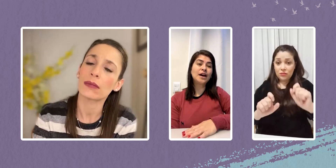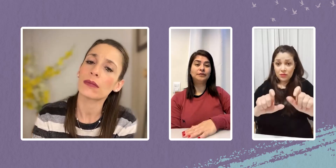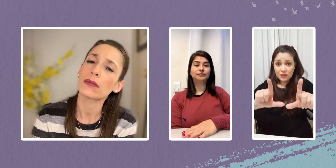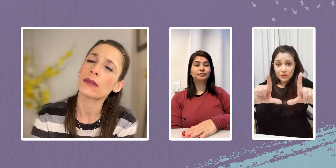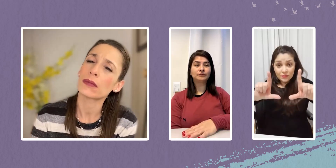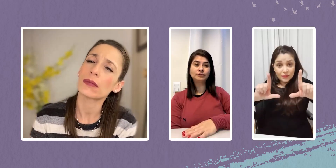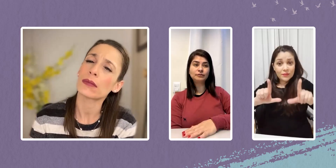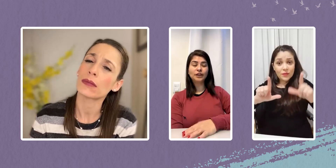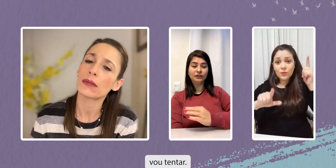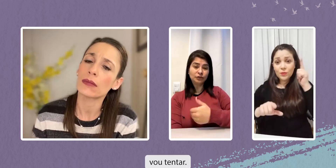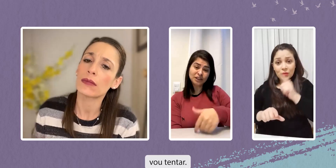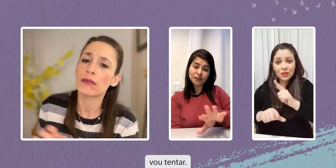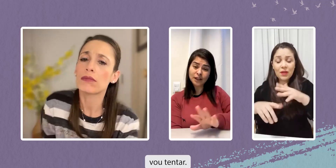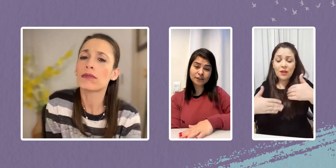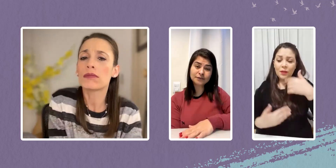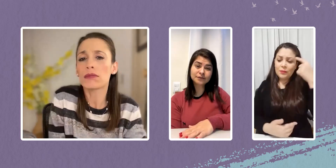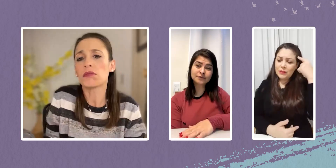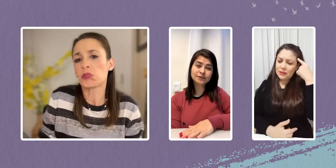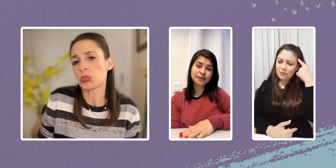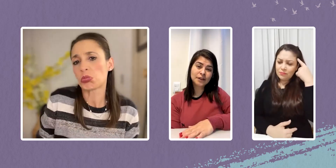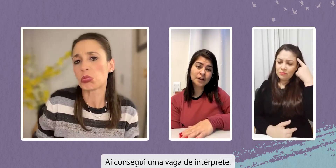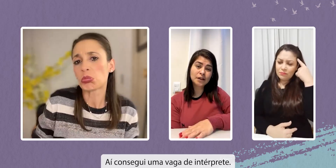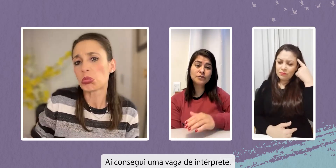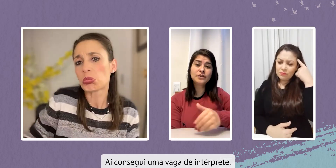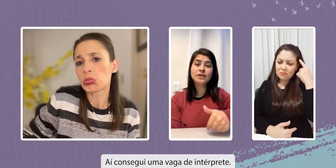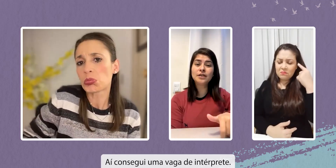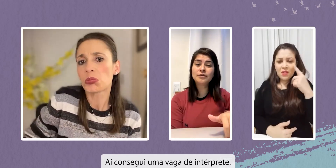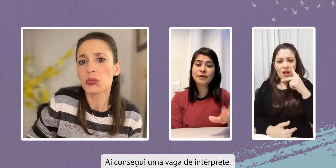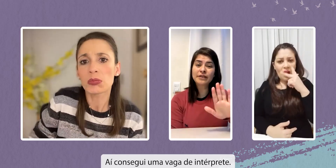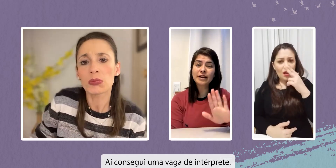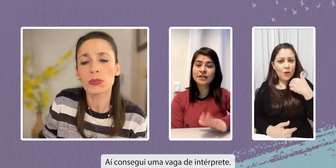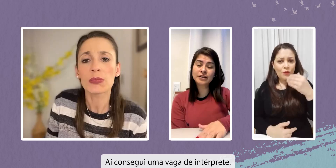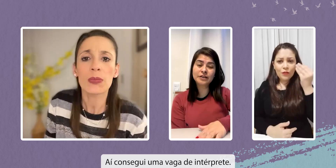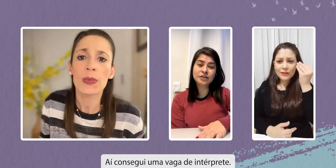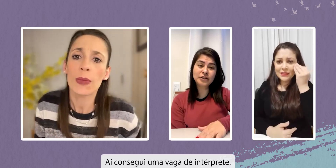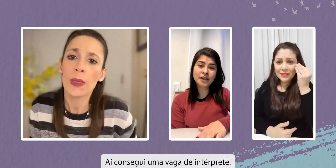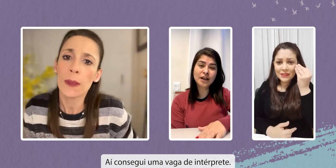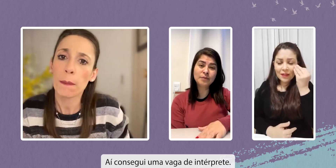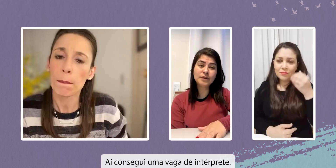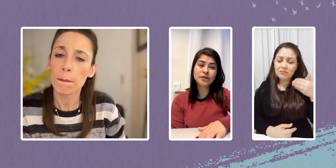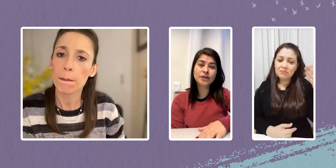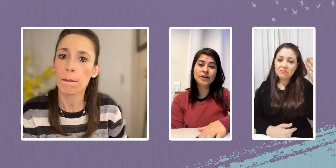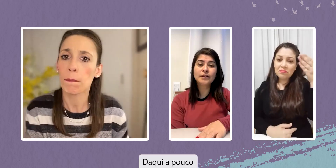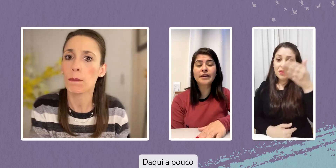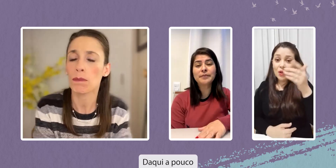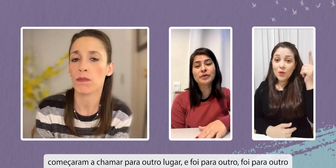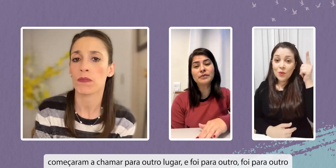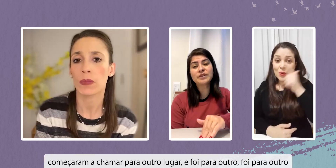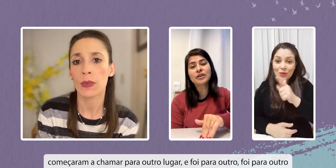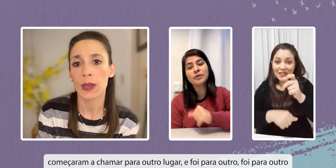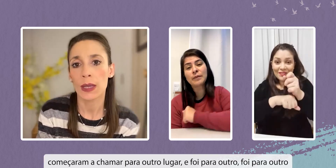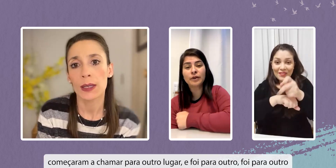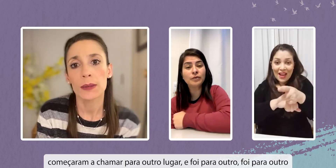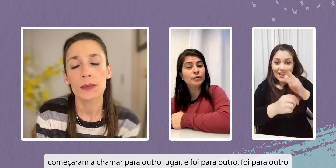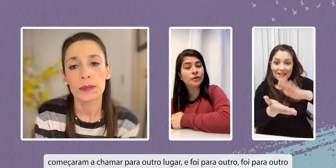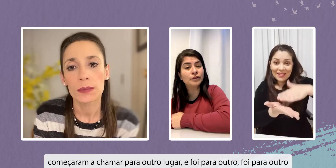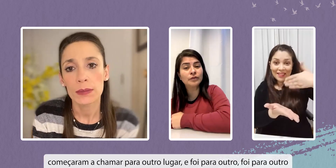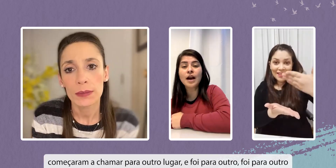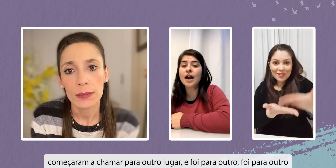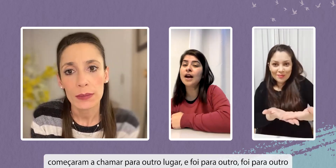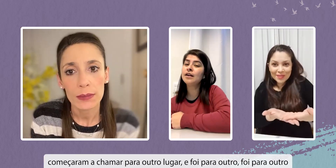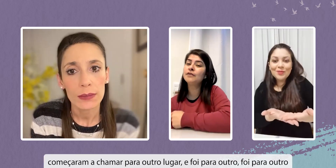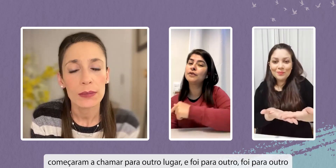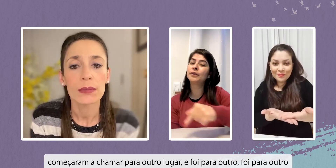assim, vou tentar. Aí consegui uma vaga de intérprete. Daqui a pouco começaram a chamar para